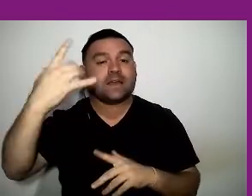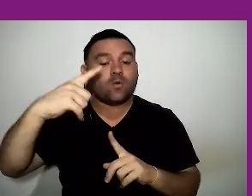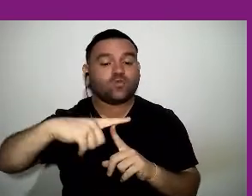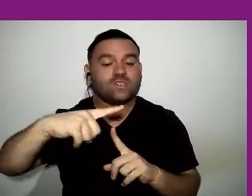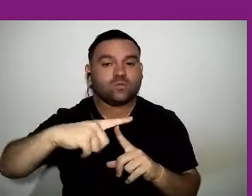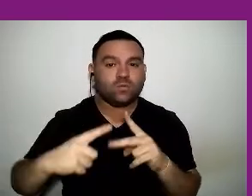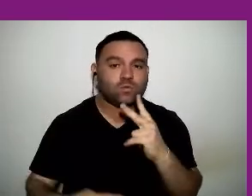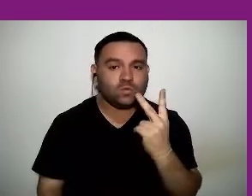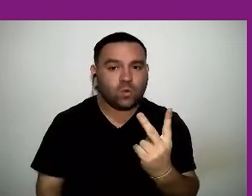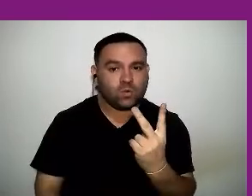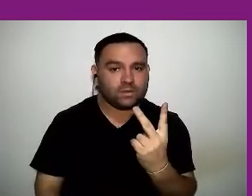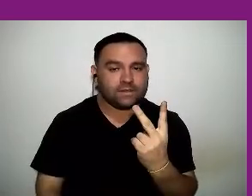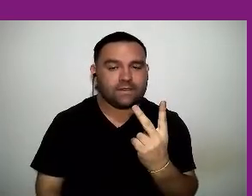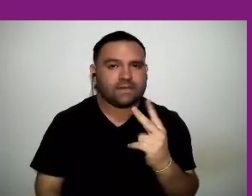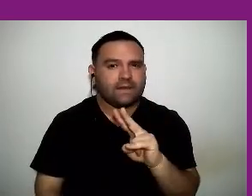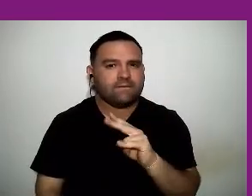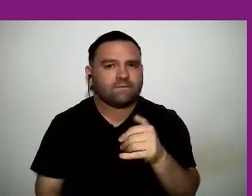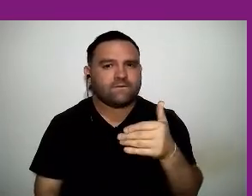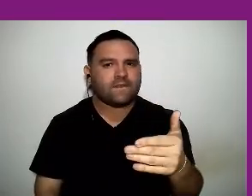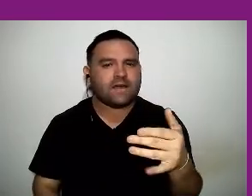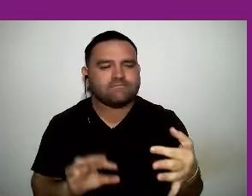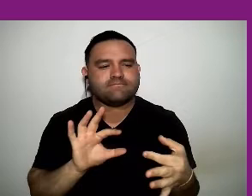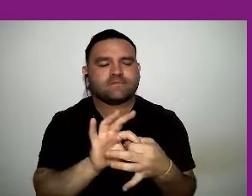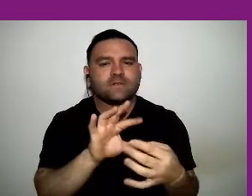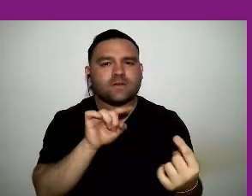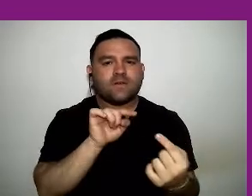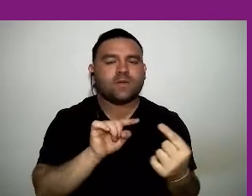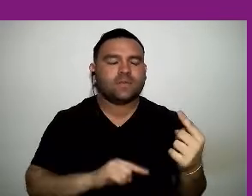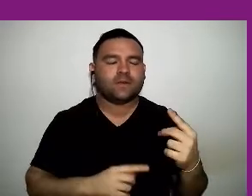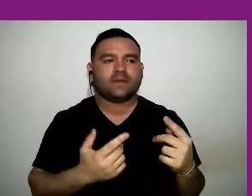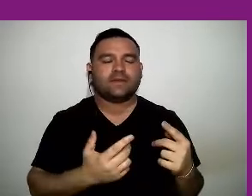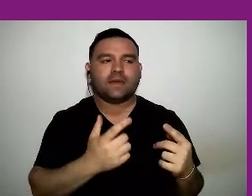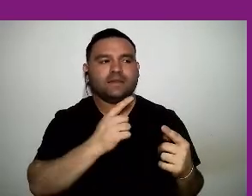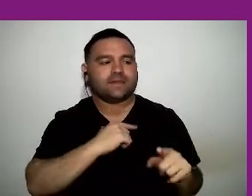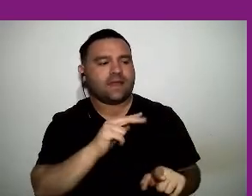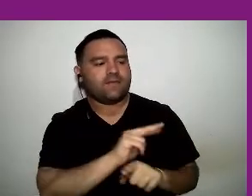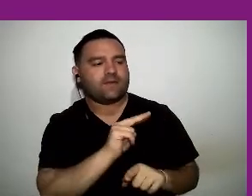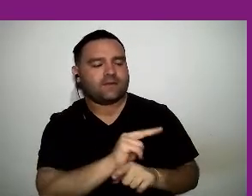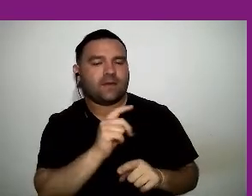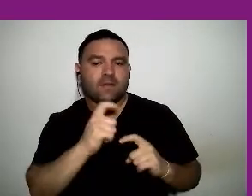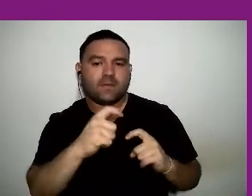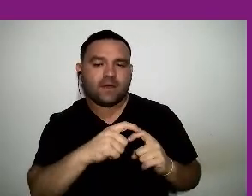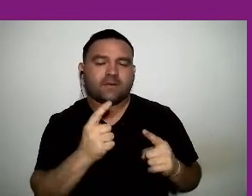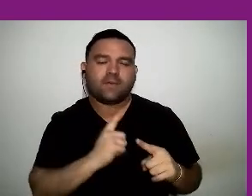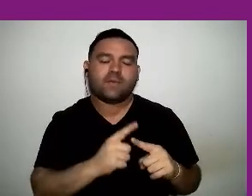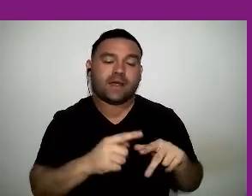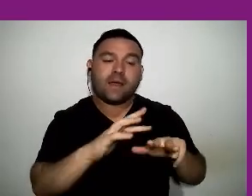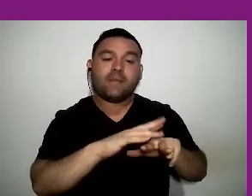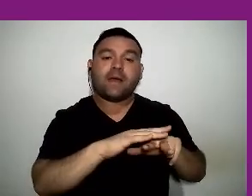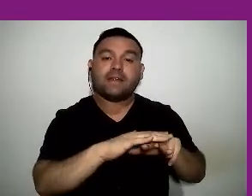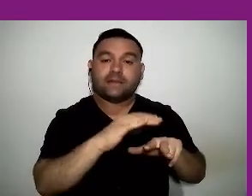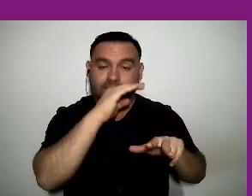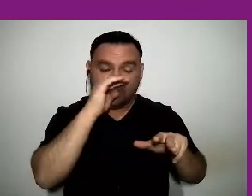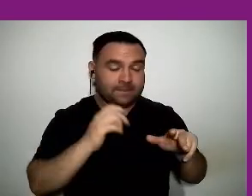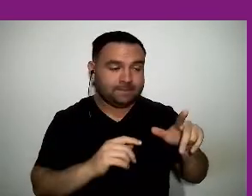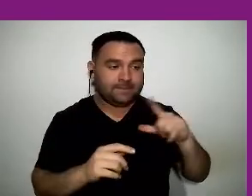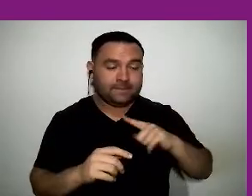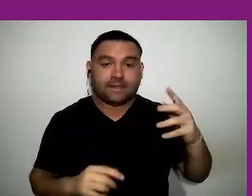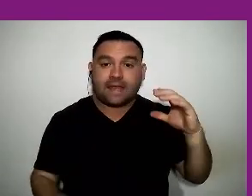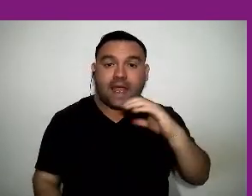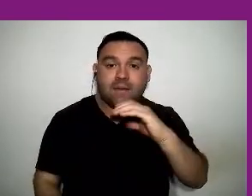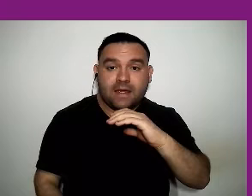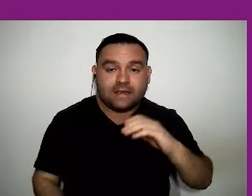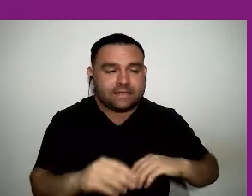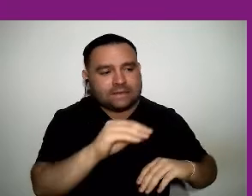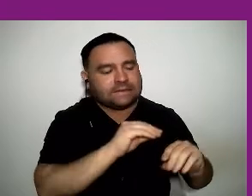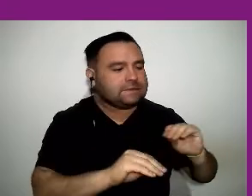tipo 2 ele estaria associado à ventilação assistida, porque os pacientes entravam na